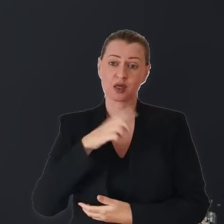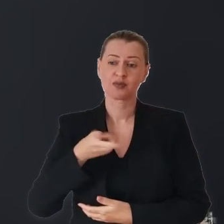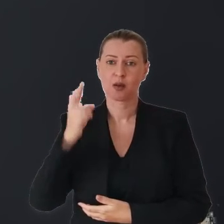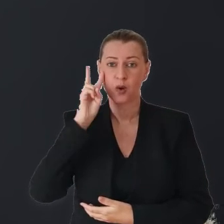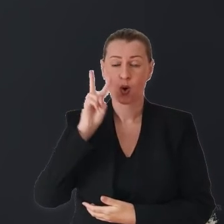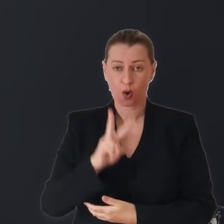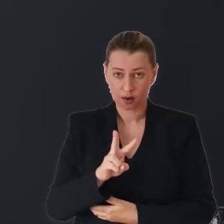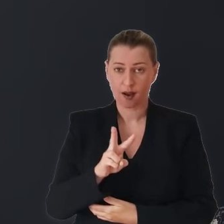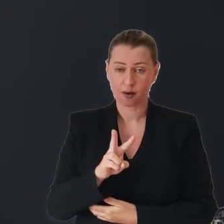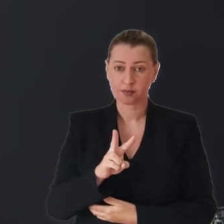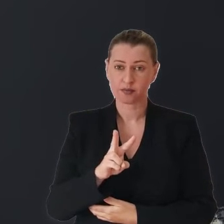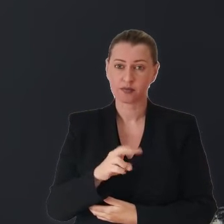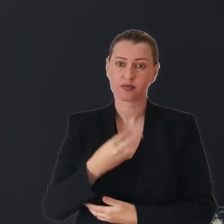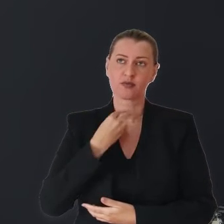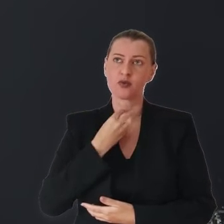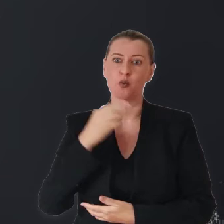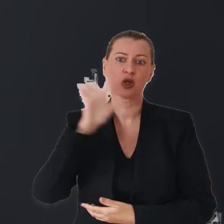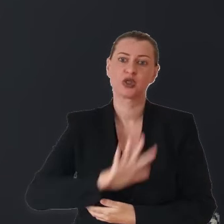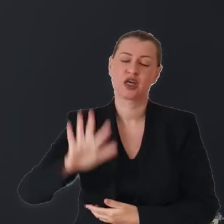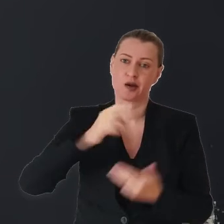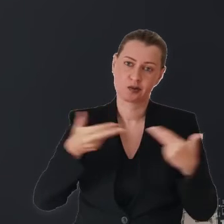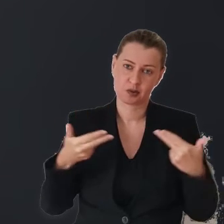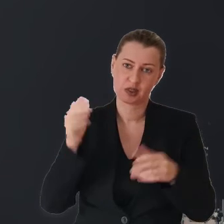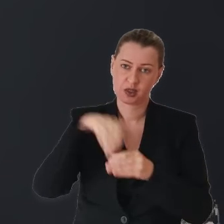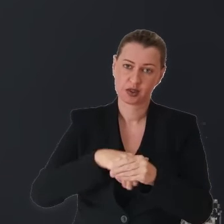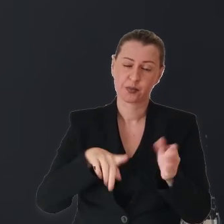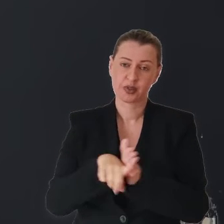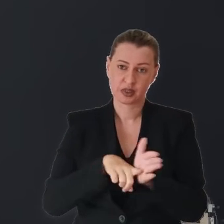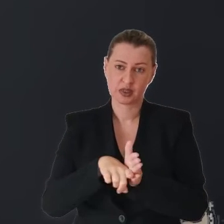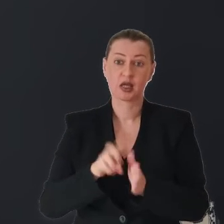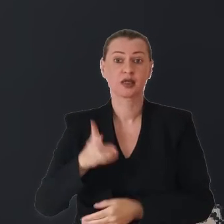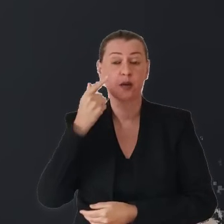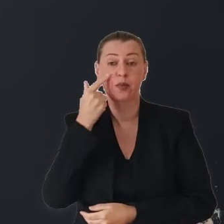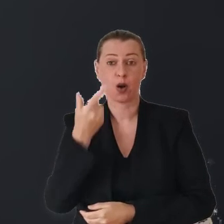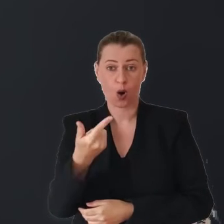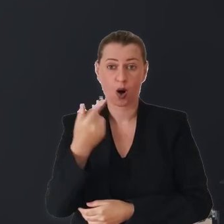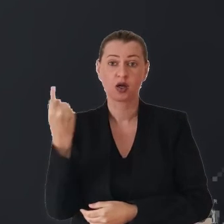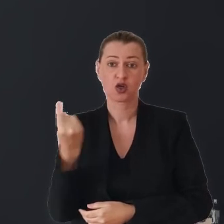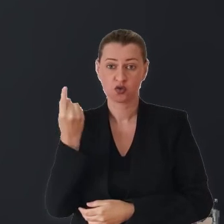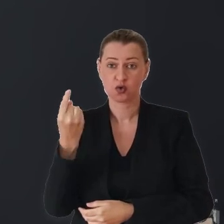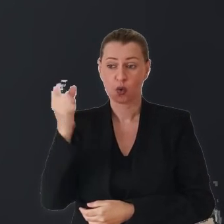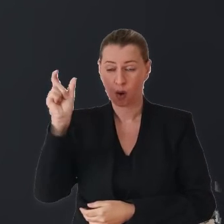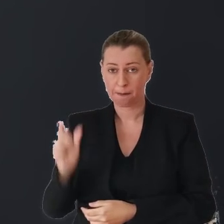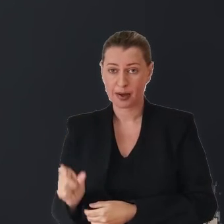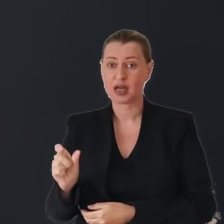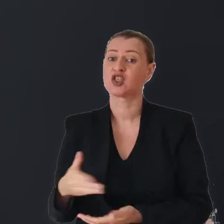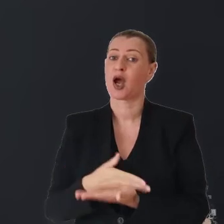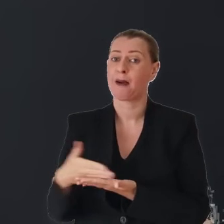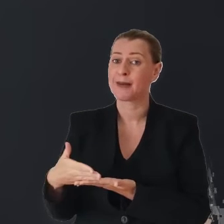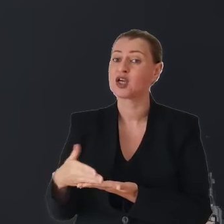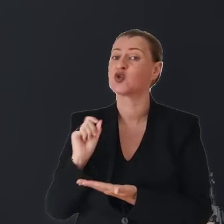sempre olhar, né, porque não dá para generalizar muita coisa na pesquisa, assim. Então, a gente sempre olha individualmente a partir dos